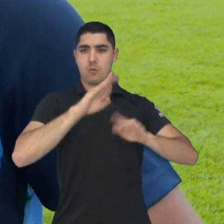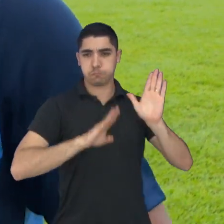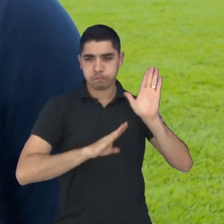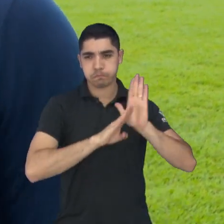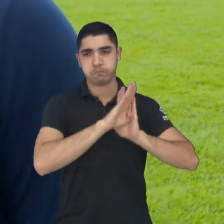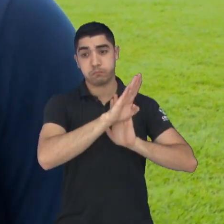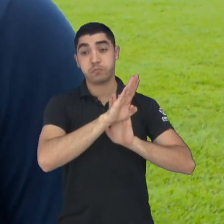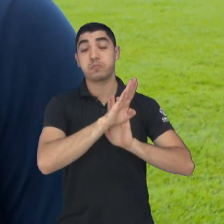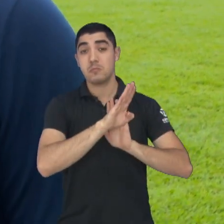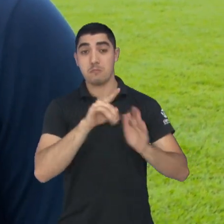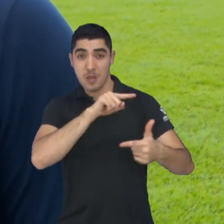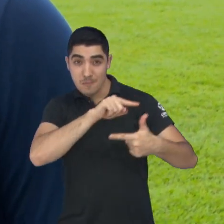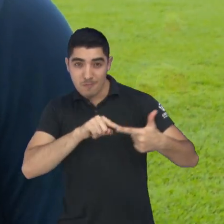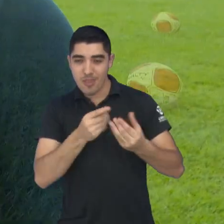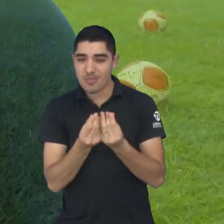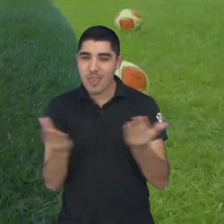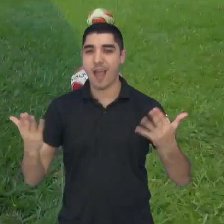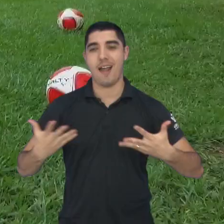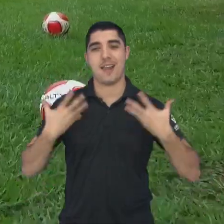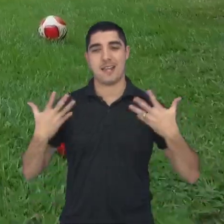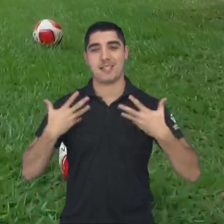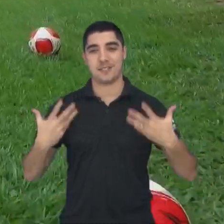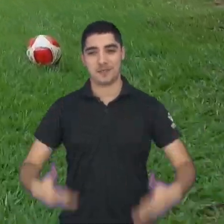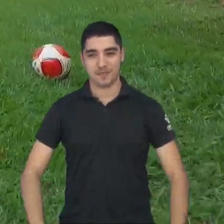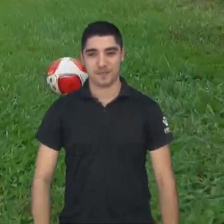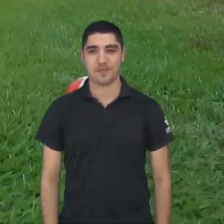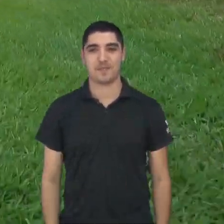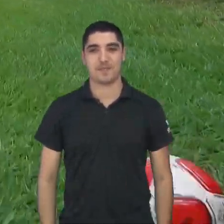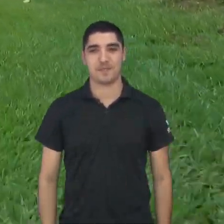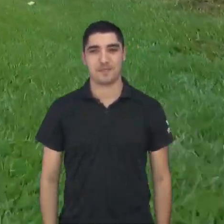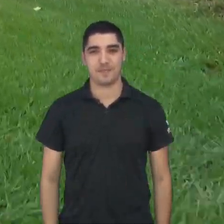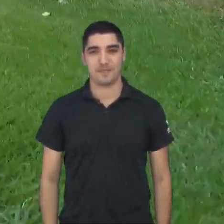caras aí para dar alegria para o povo de São José.